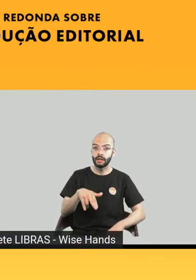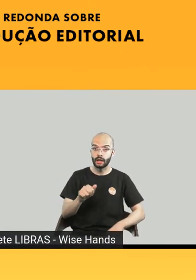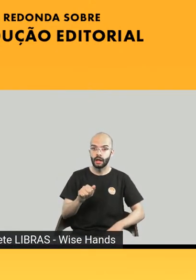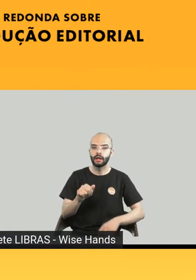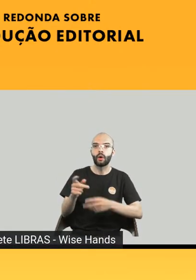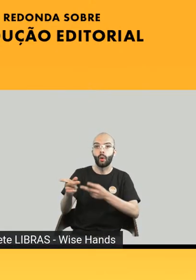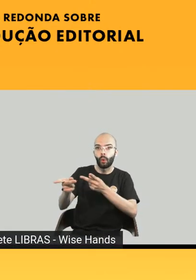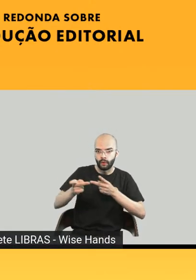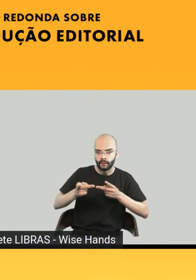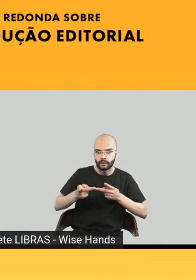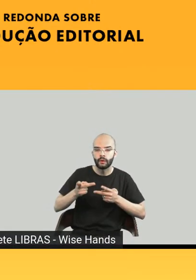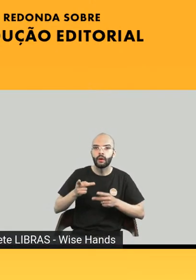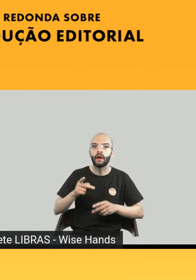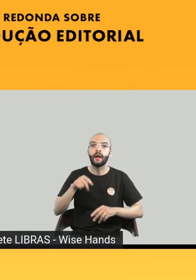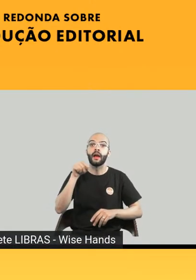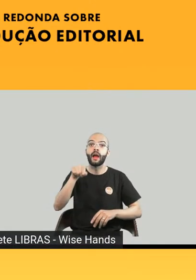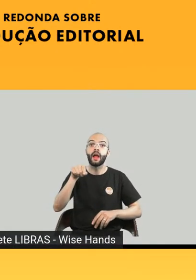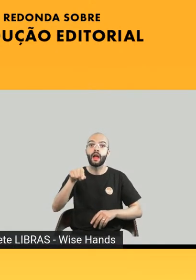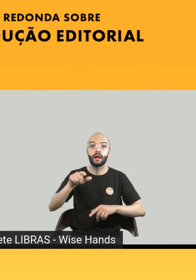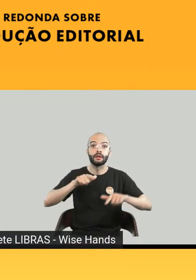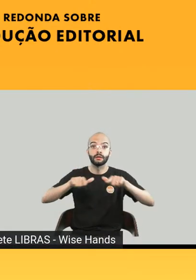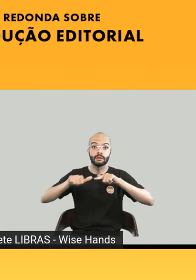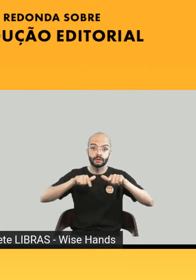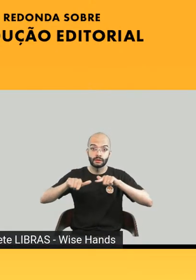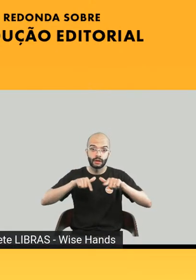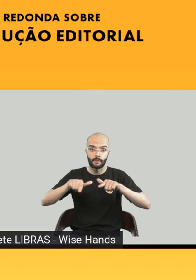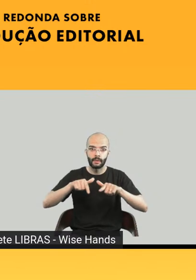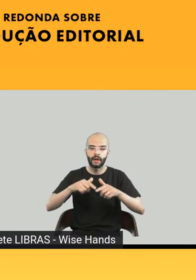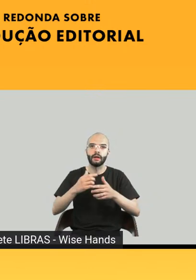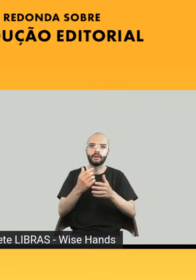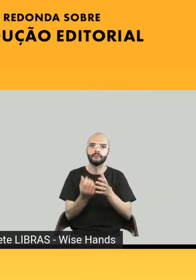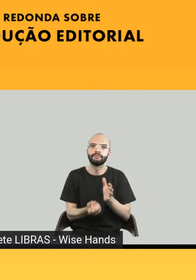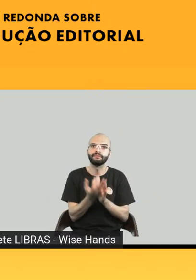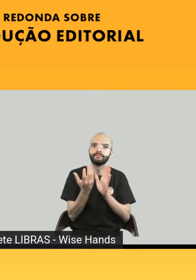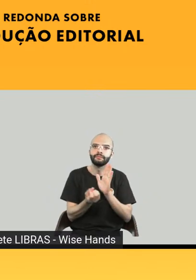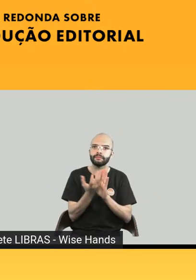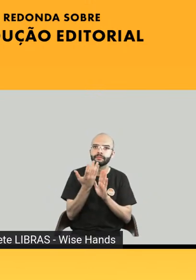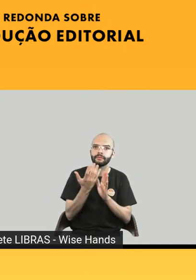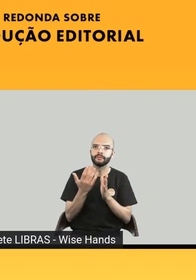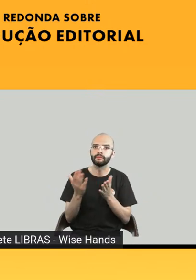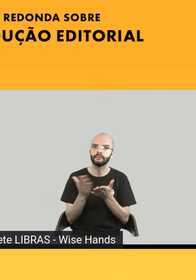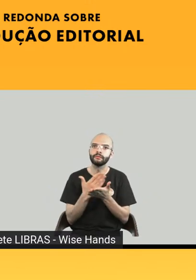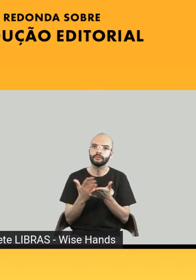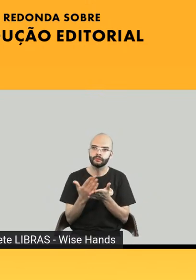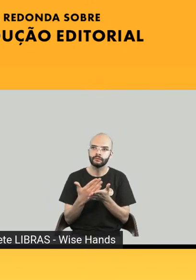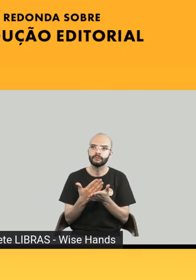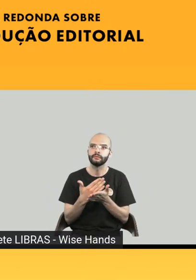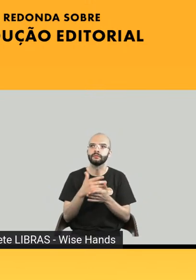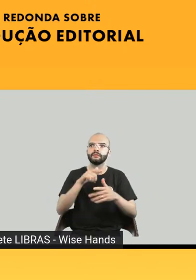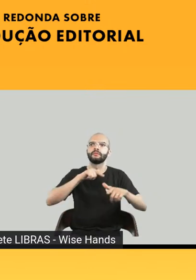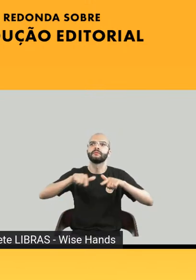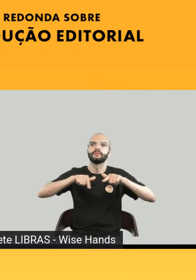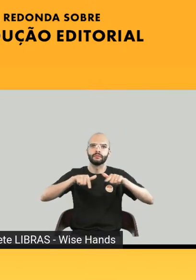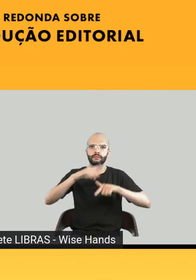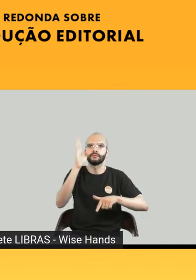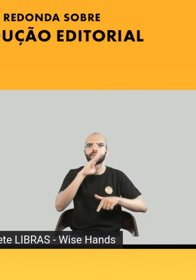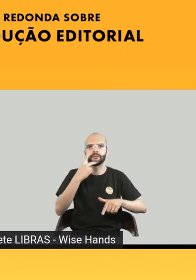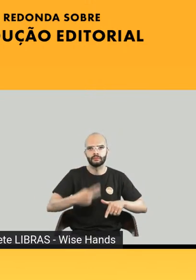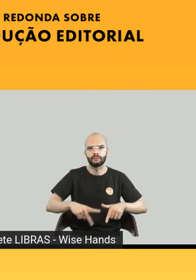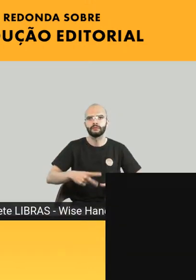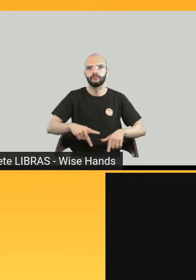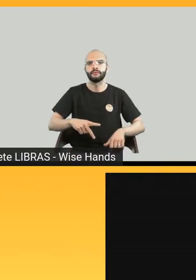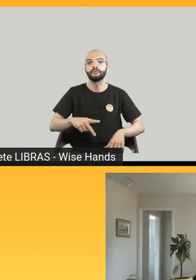uma das maiores editoras aqui no Brasil. E também tem um papel super importante nessa questão de